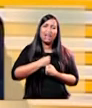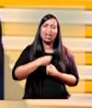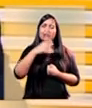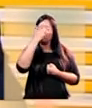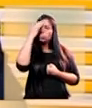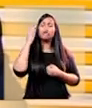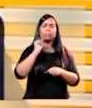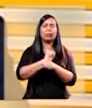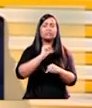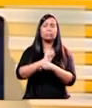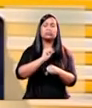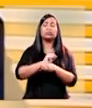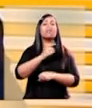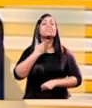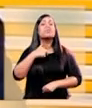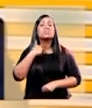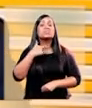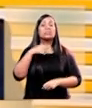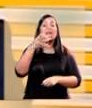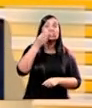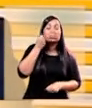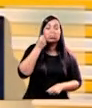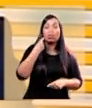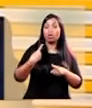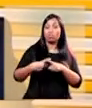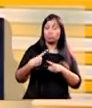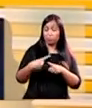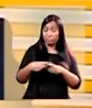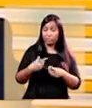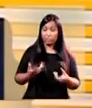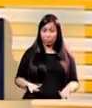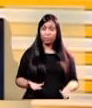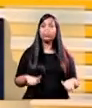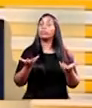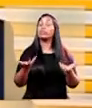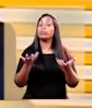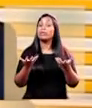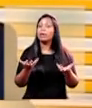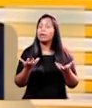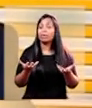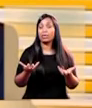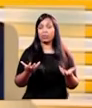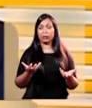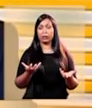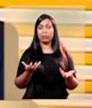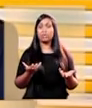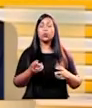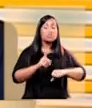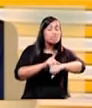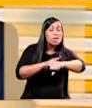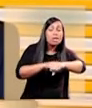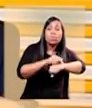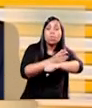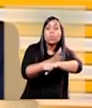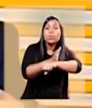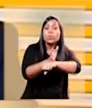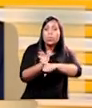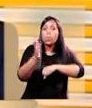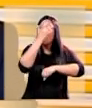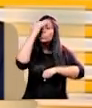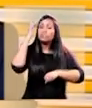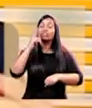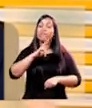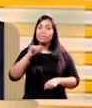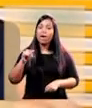isso, os casais que estão cadastrados ou a própria sociedade, porque elas querem, assim, matematizar quanto tempo a criança